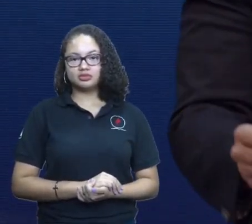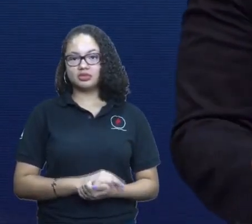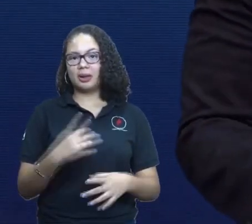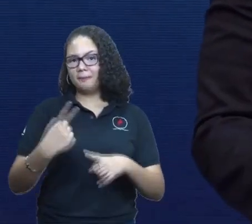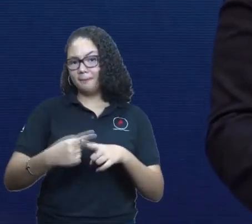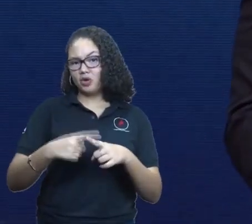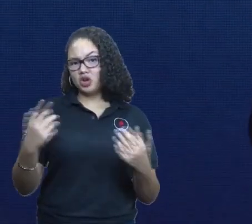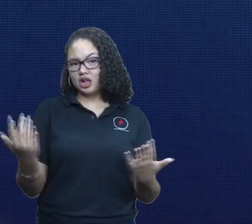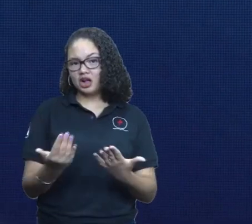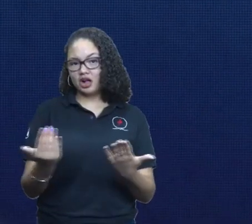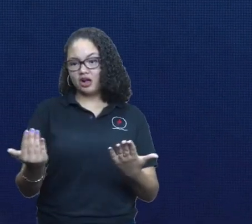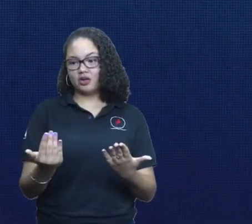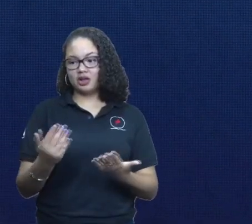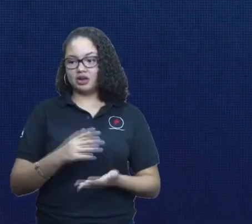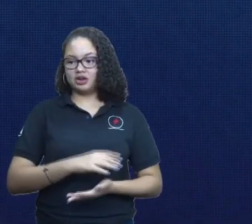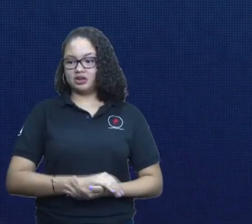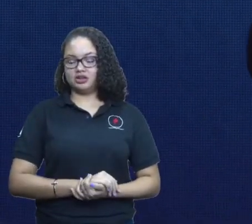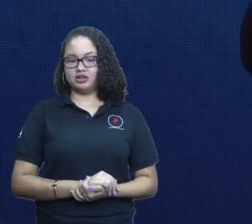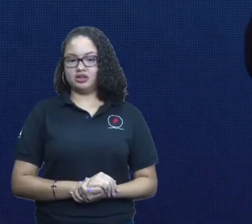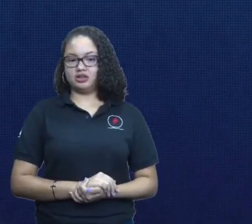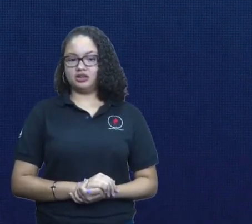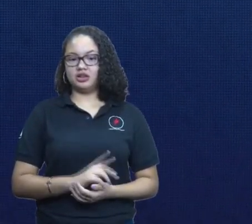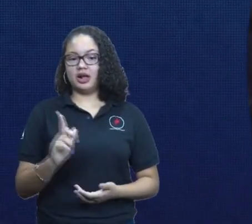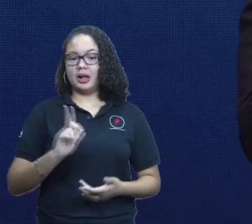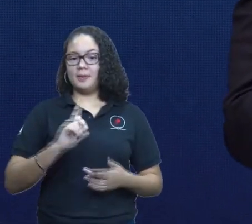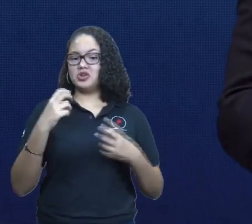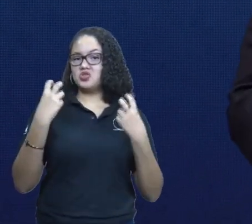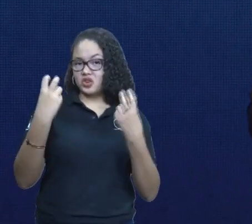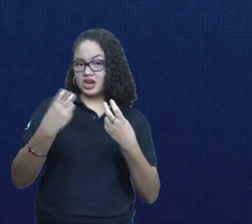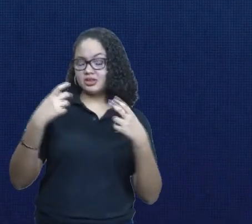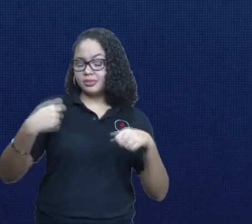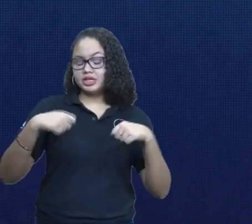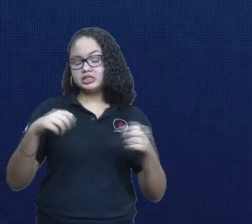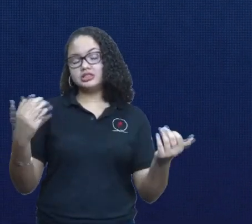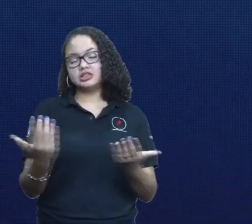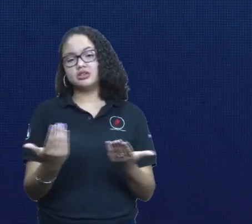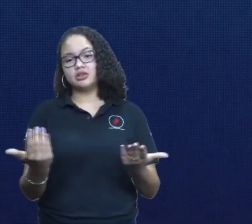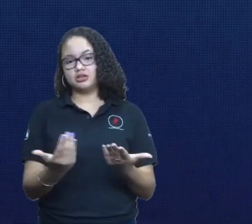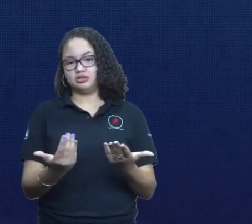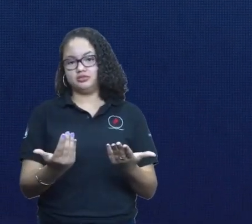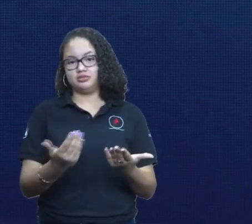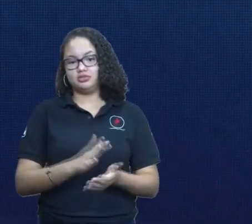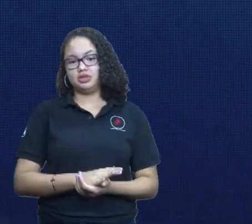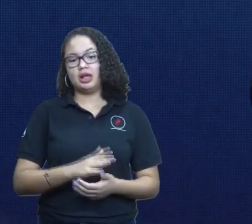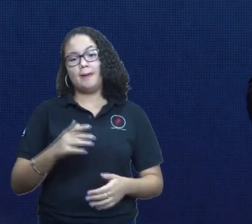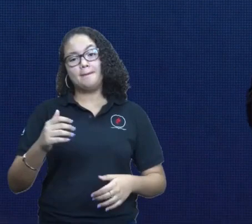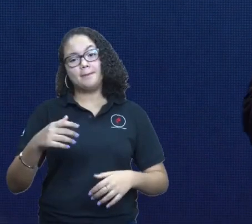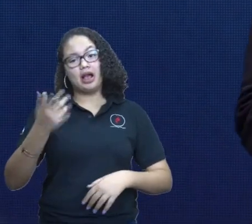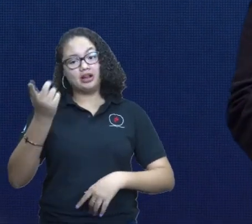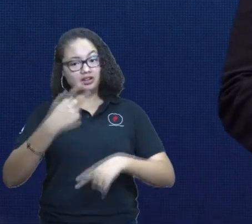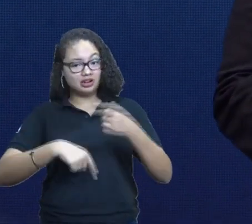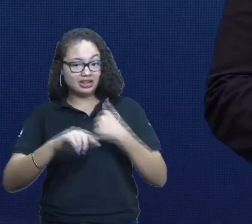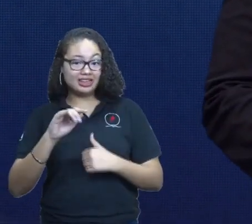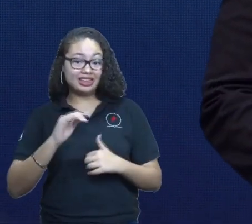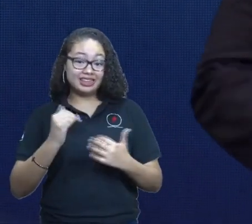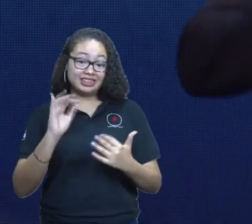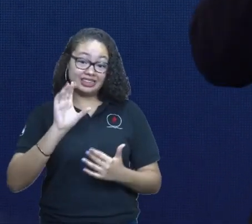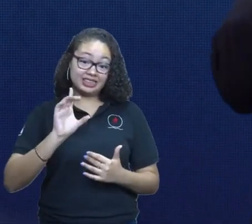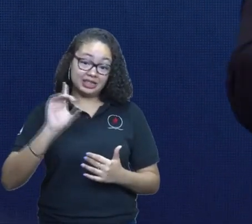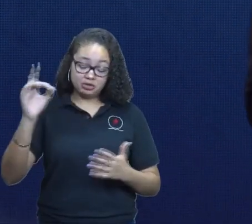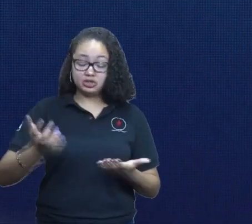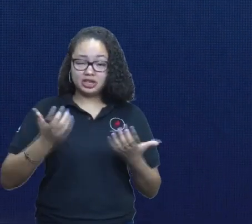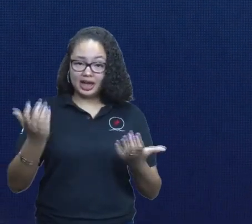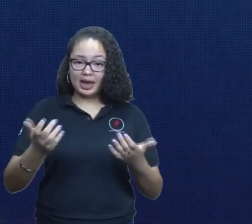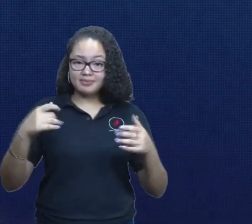porque agora porque o grito tem que ser agora que a restauração que Deus quer provocar Deus quer